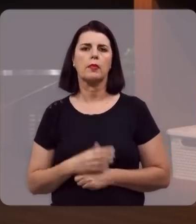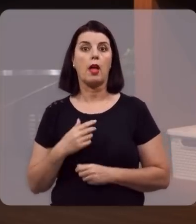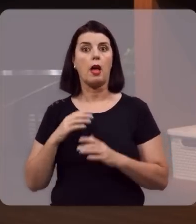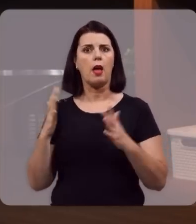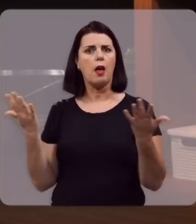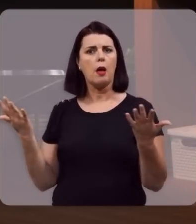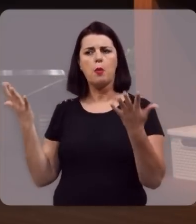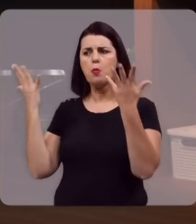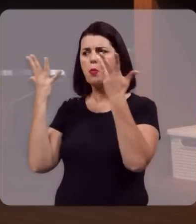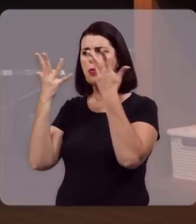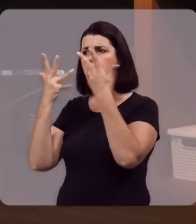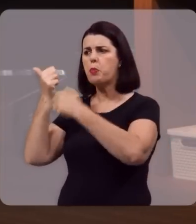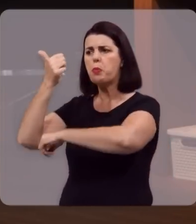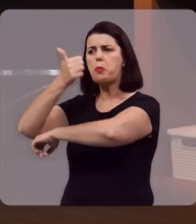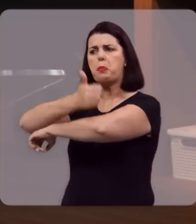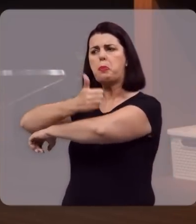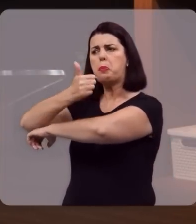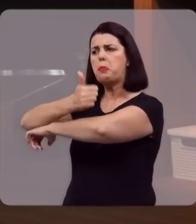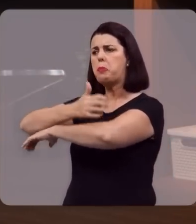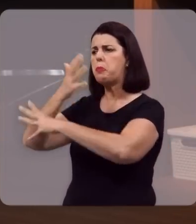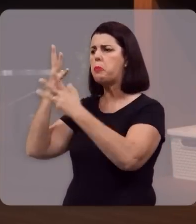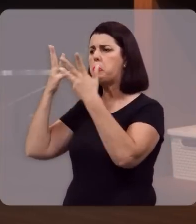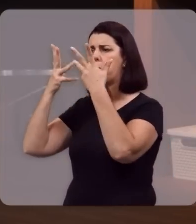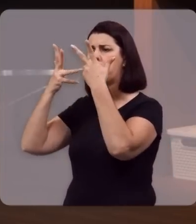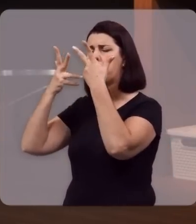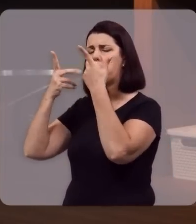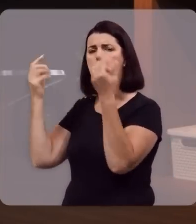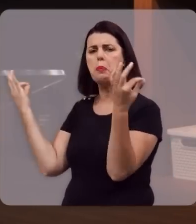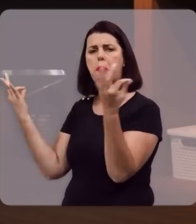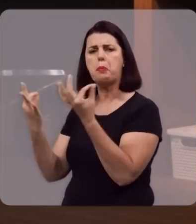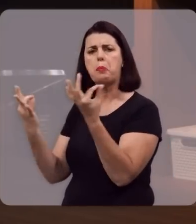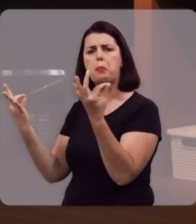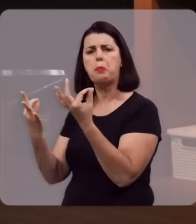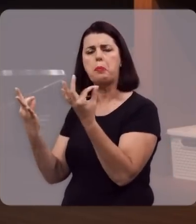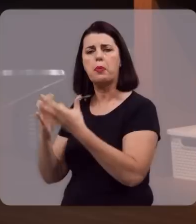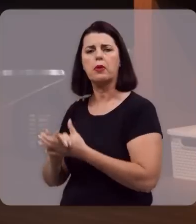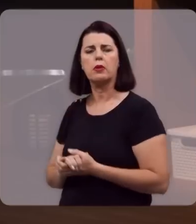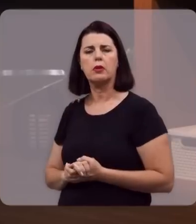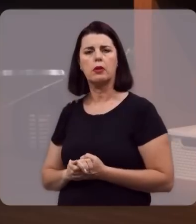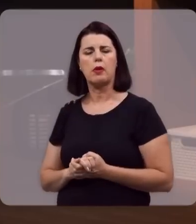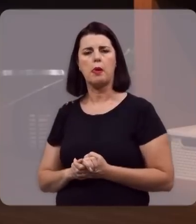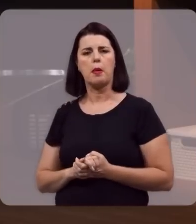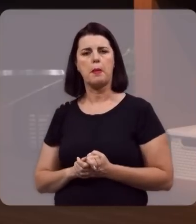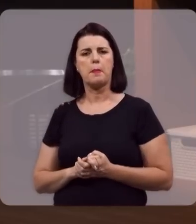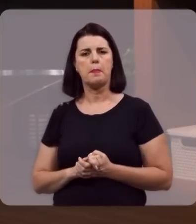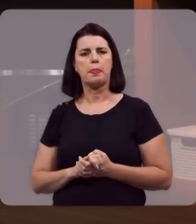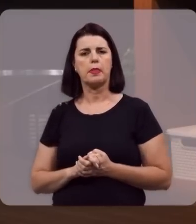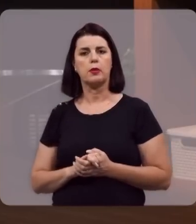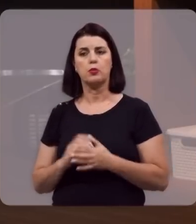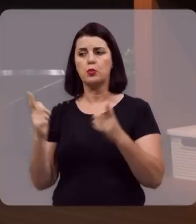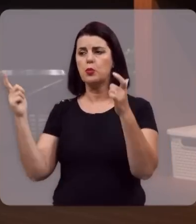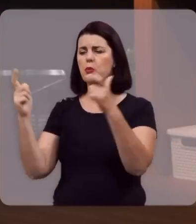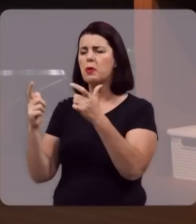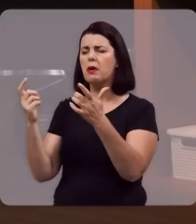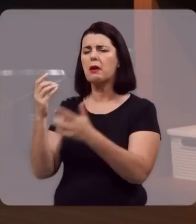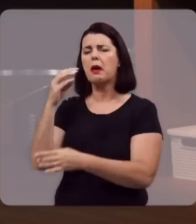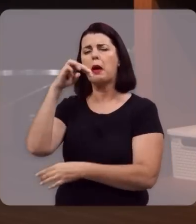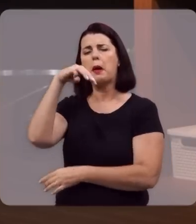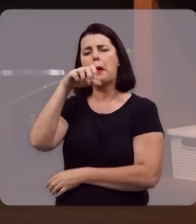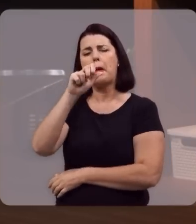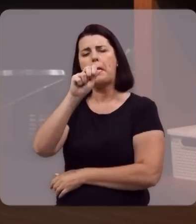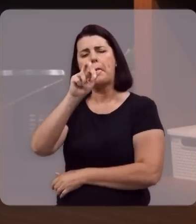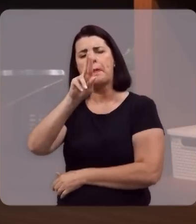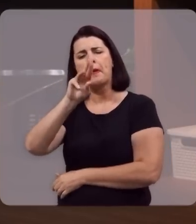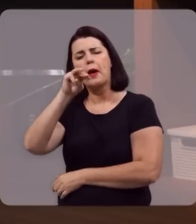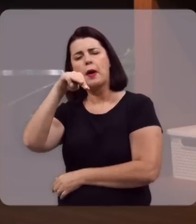Era um palácio de uma beleza magnificente, um palácio de mármore bordejado